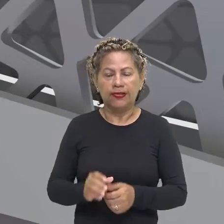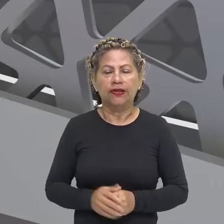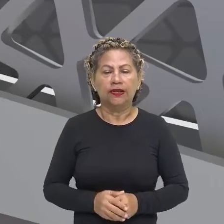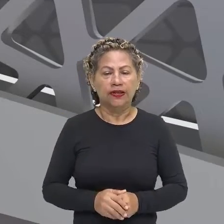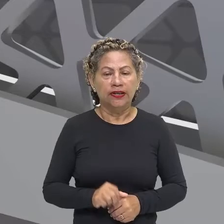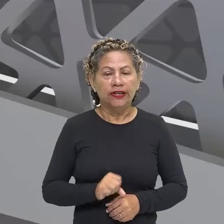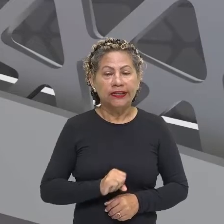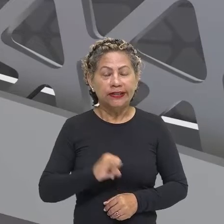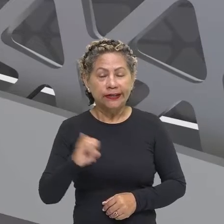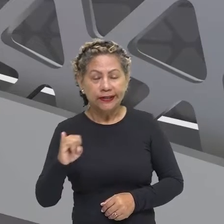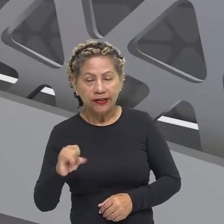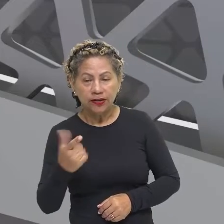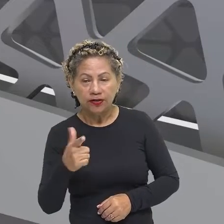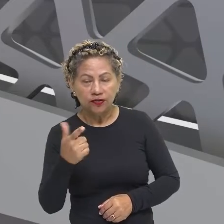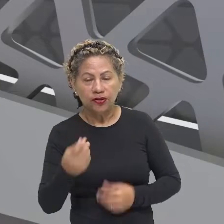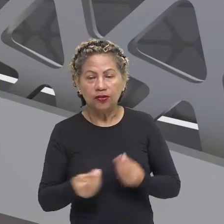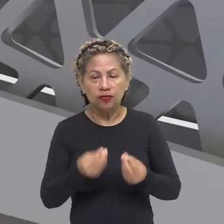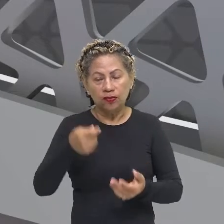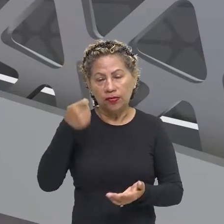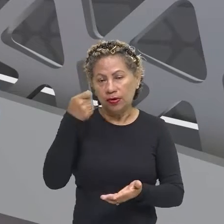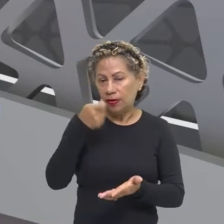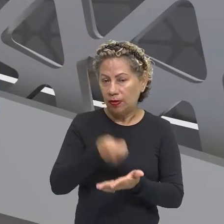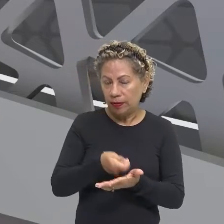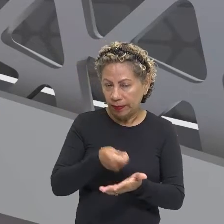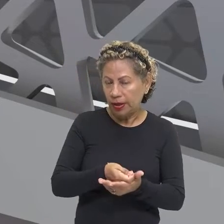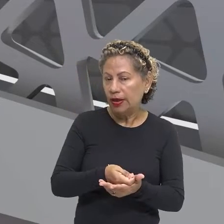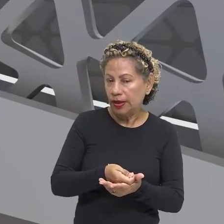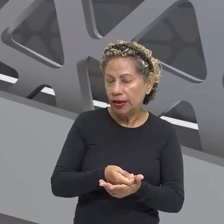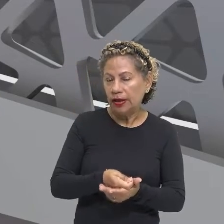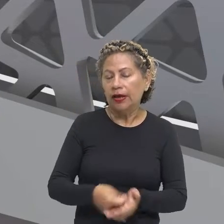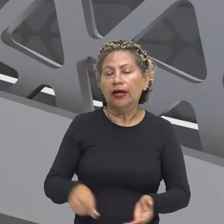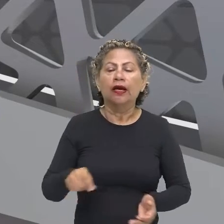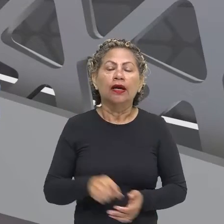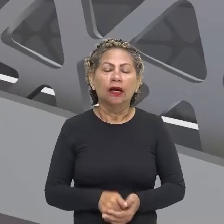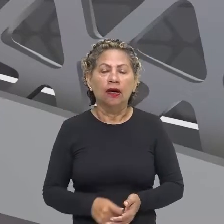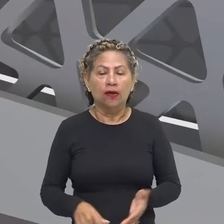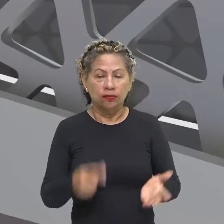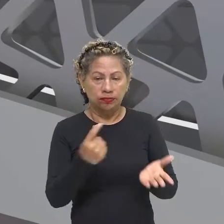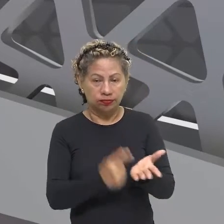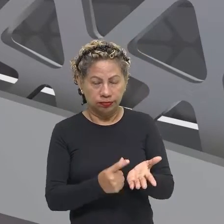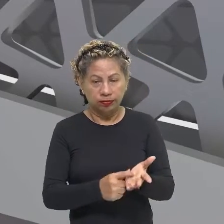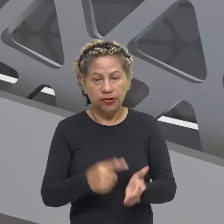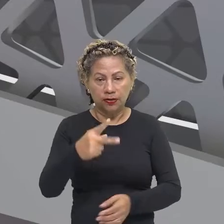atualizado, certo? Nós temos que ter o sistema operacional